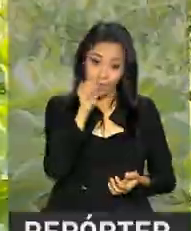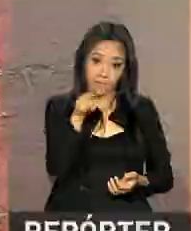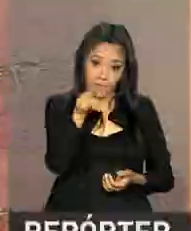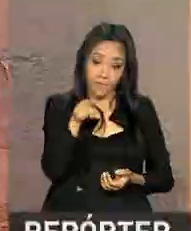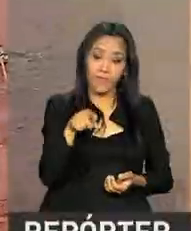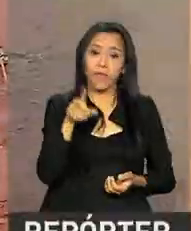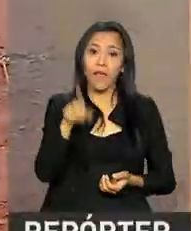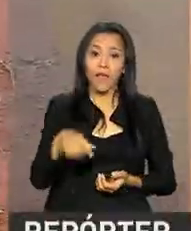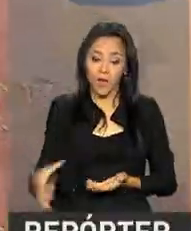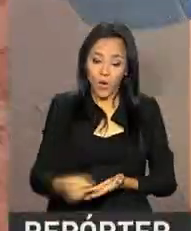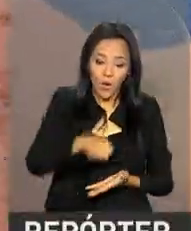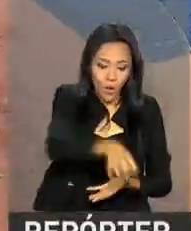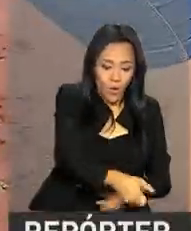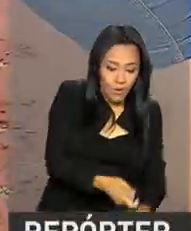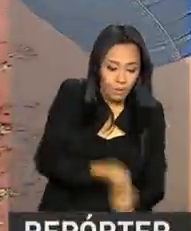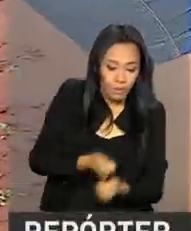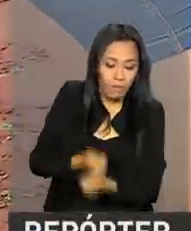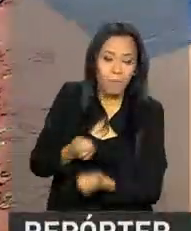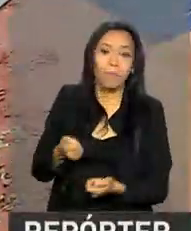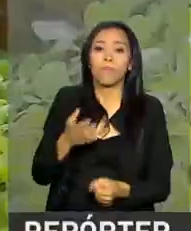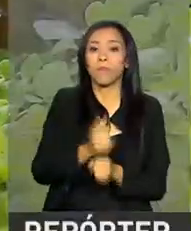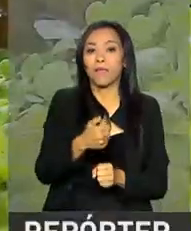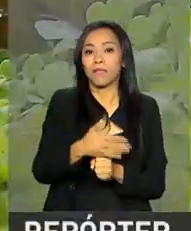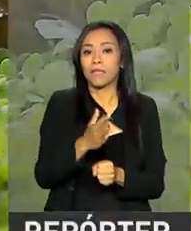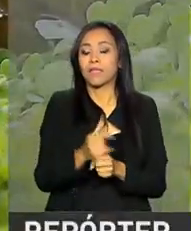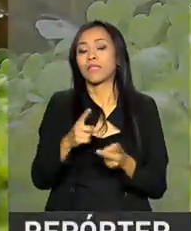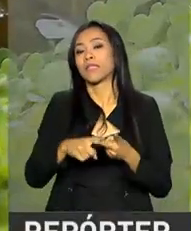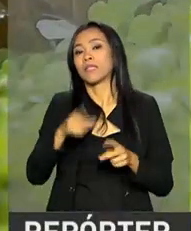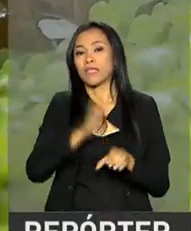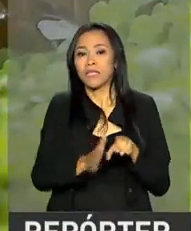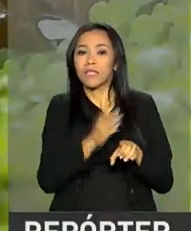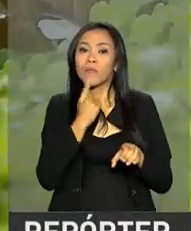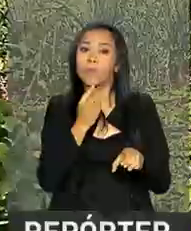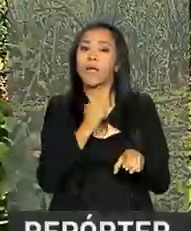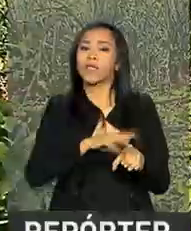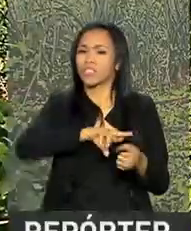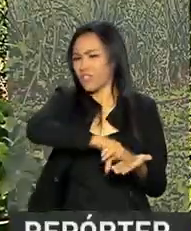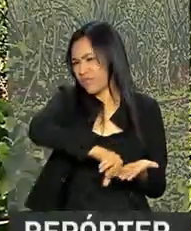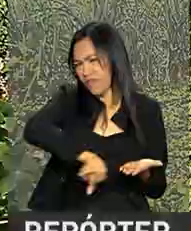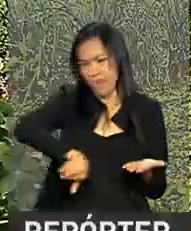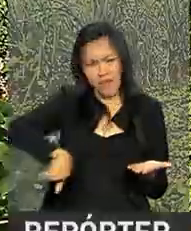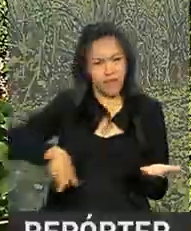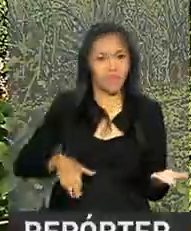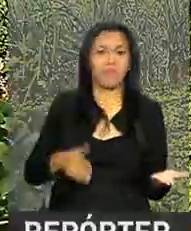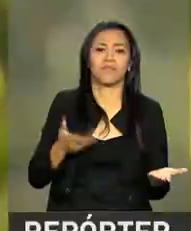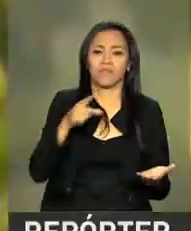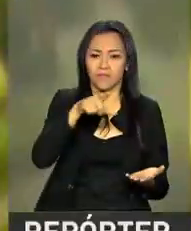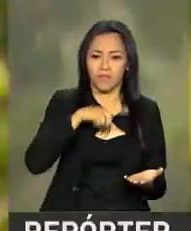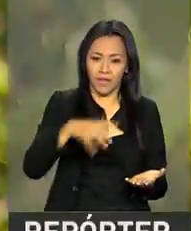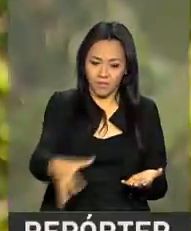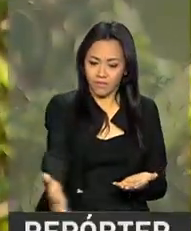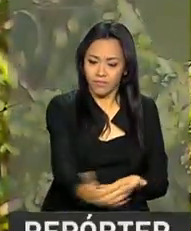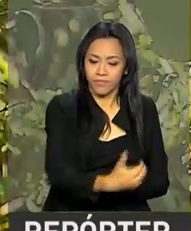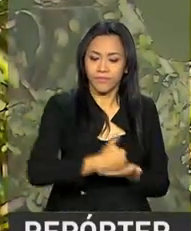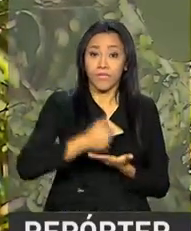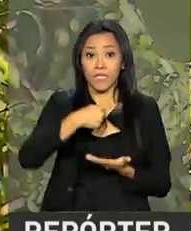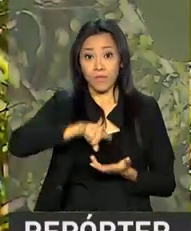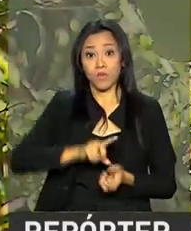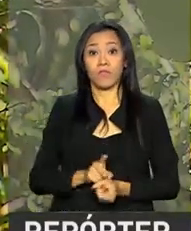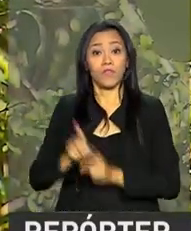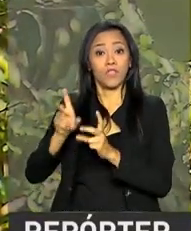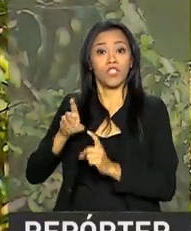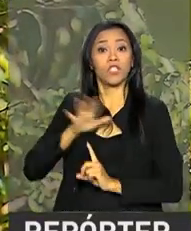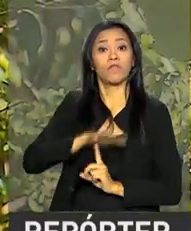maria cole batata tomate hortaliças orgânicas entre outras variedades a produção é vendida em